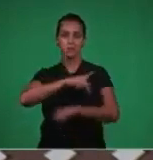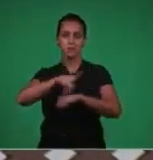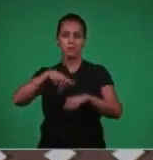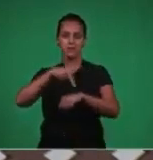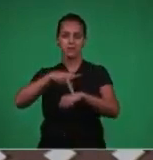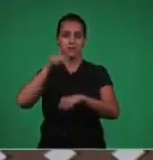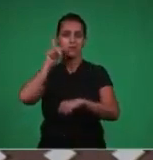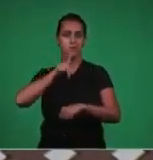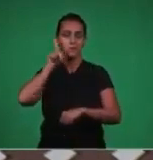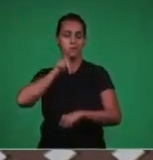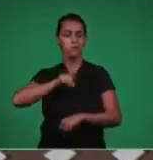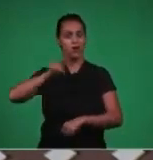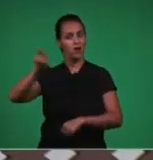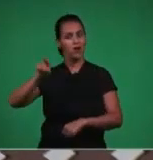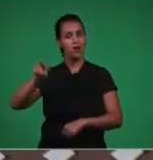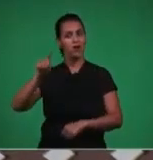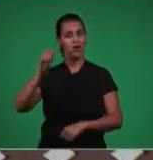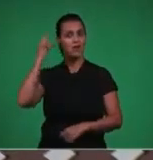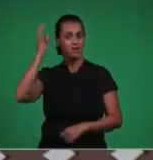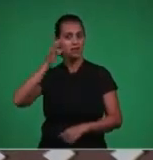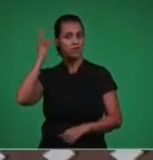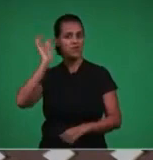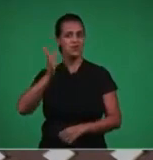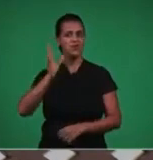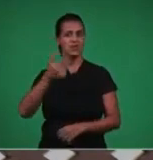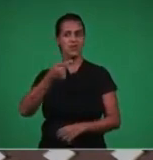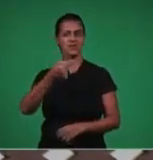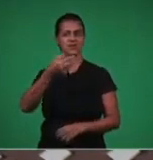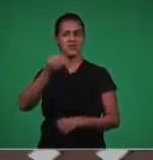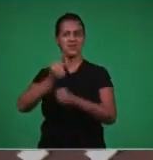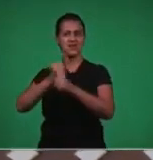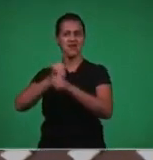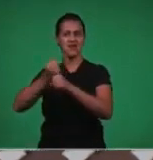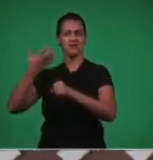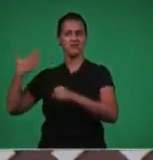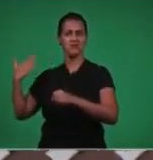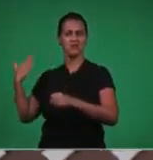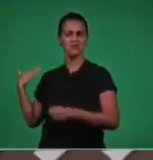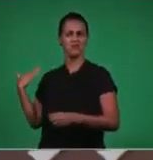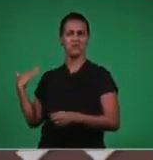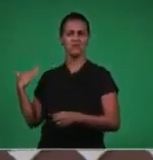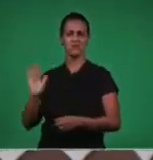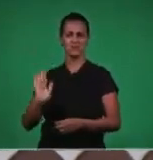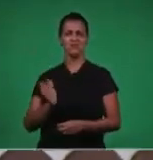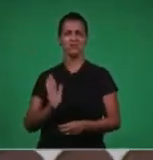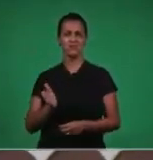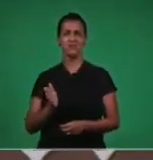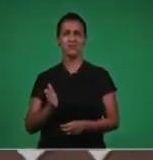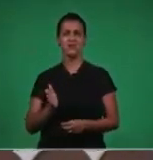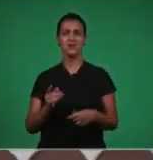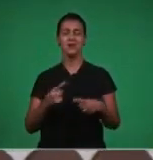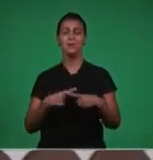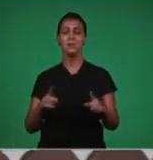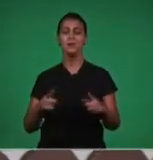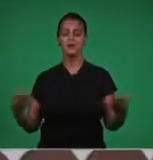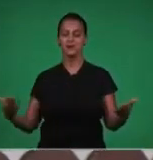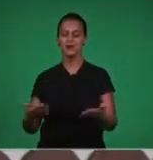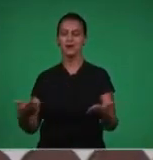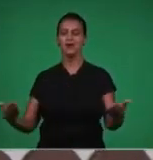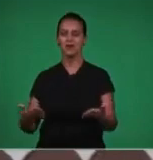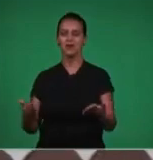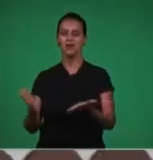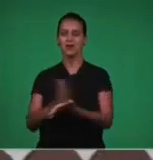evolucionismo entrou há 70 anos atrás, então as escolas começaram a dar. Agora, alguns estados, ó, tira